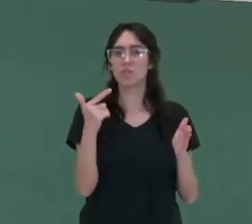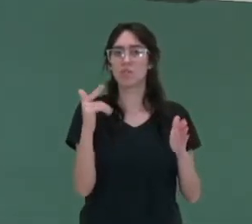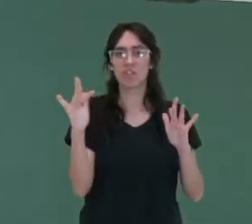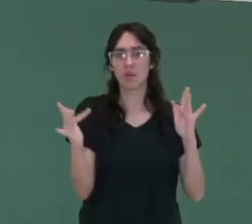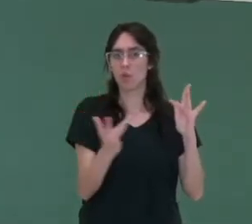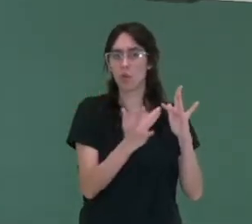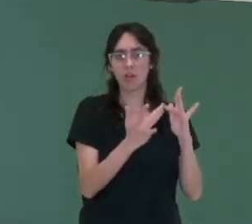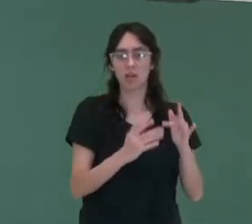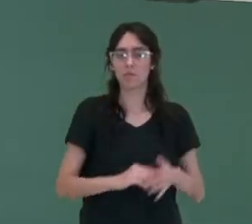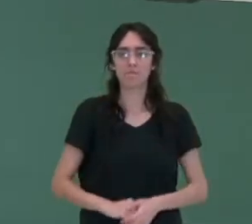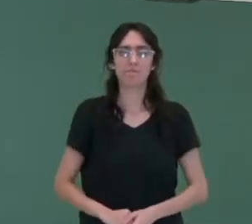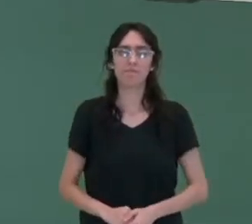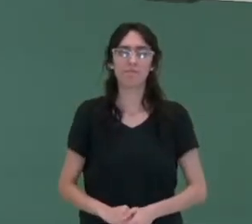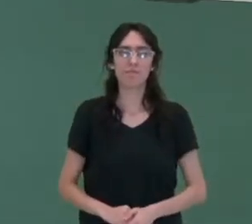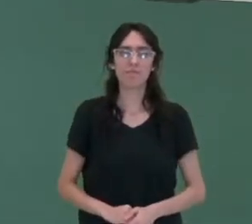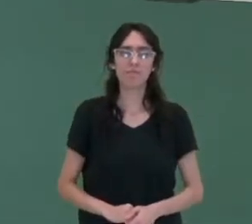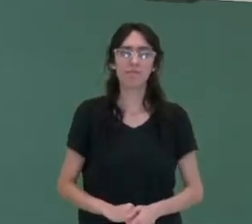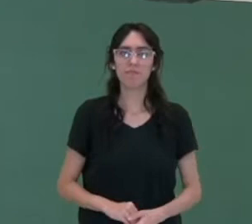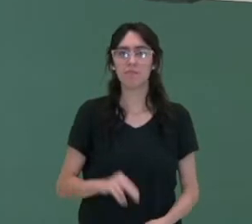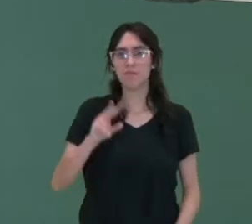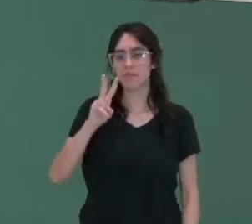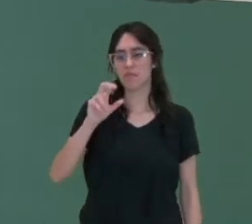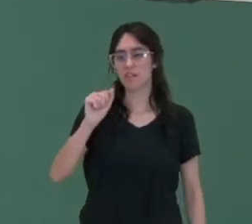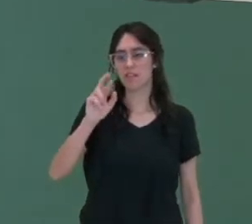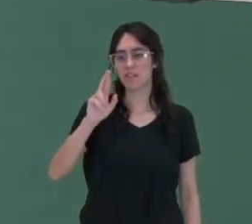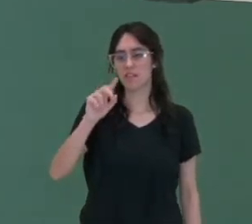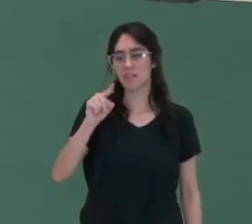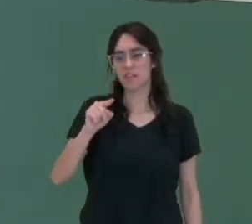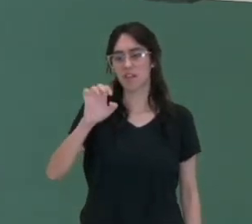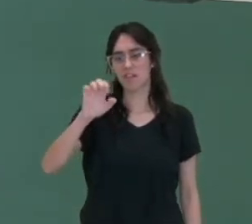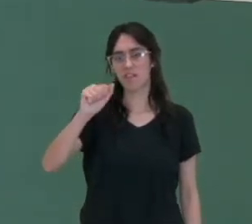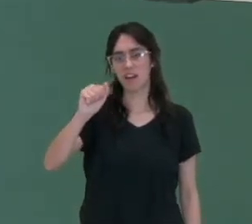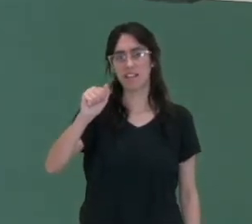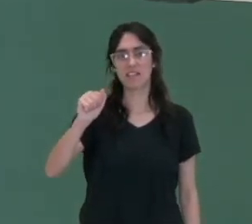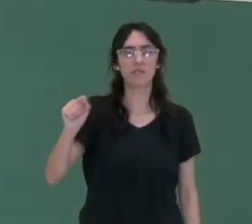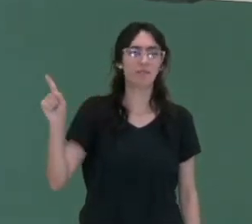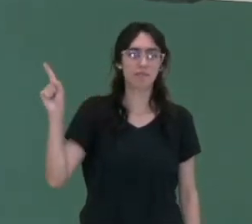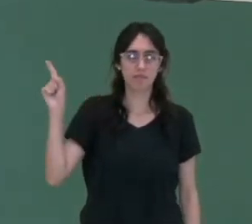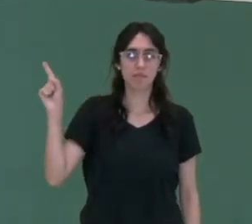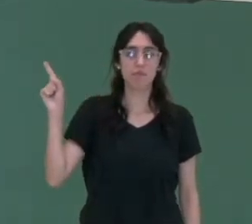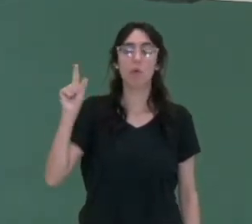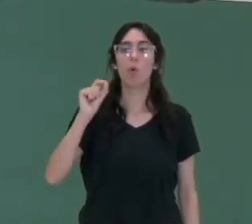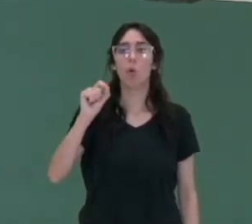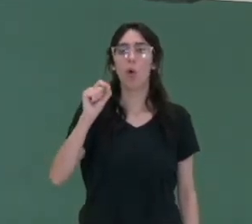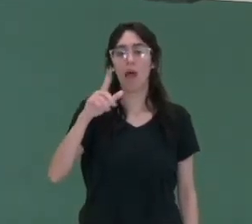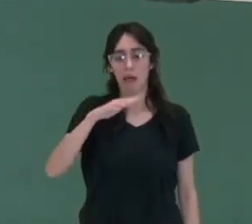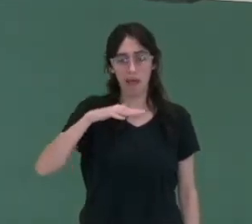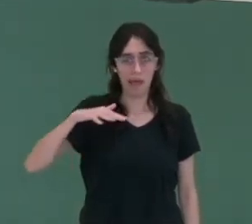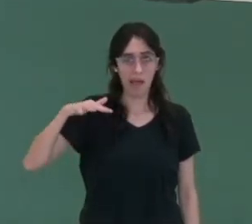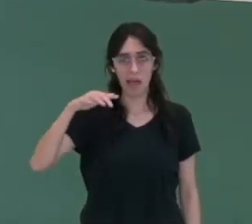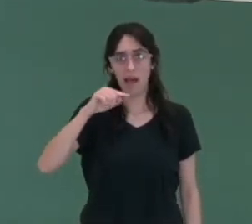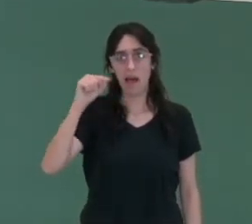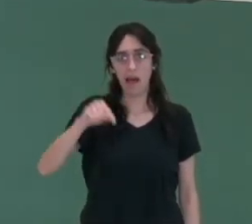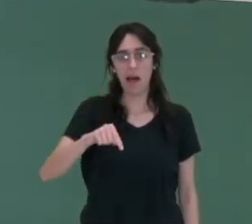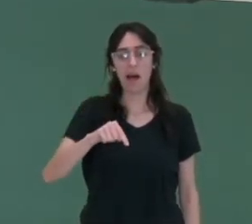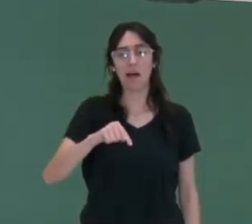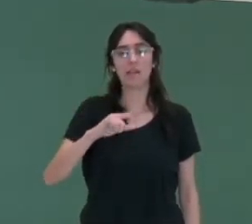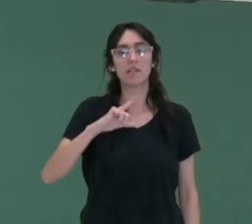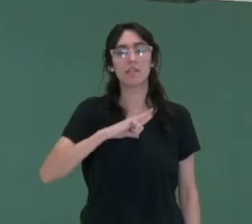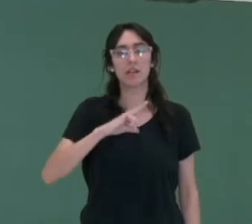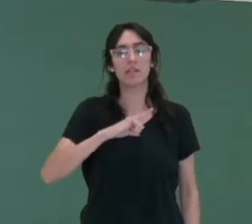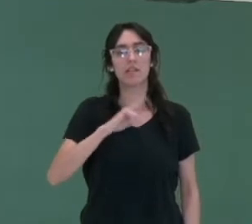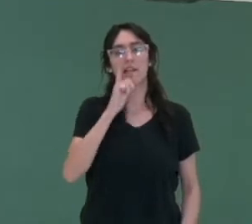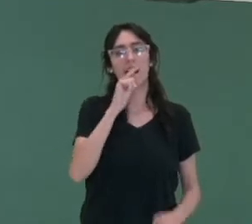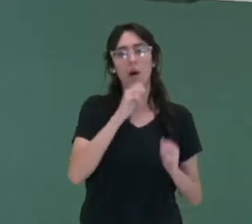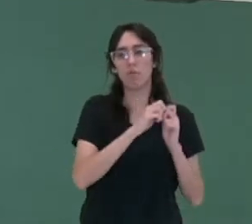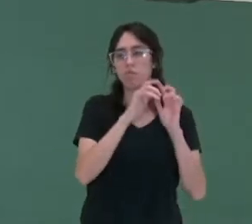inundadas. Nós temos as florestas de várzea, que ocorrem justamente nas áreas que temporariamente são alagadas e as suas